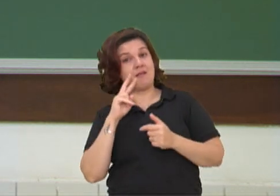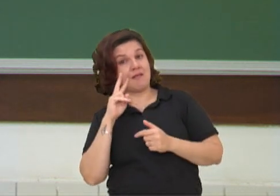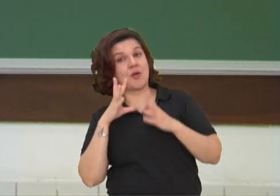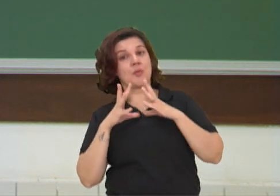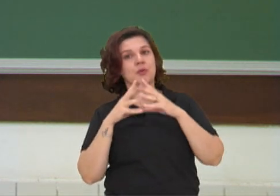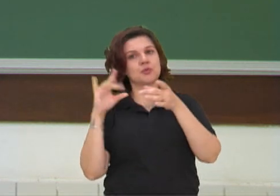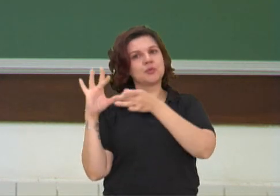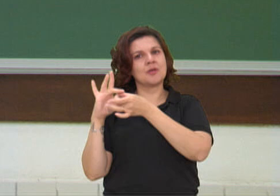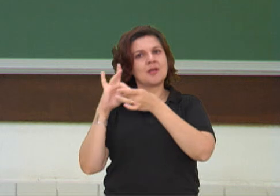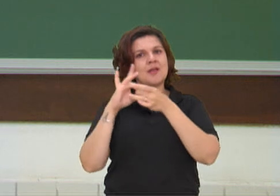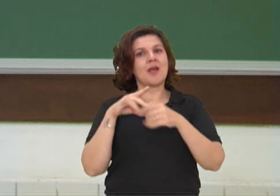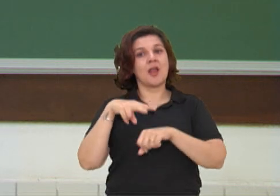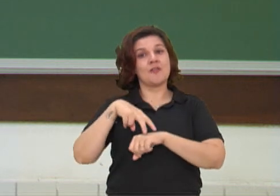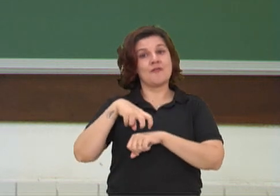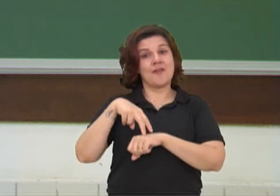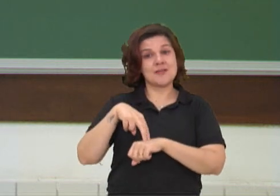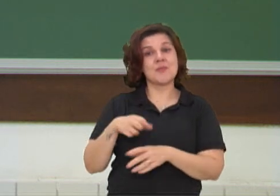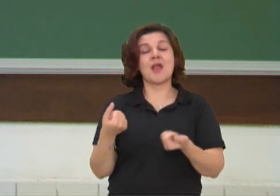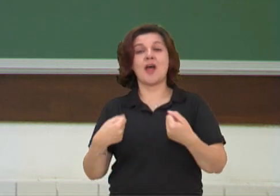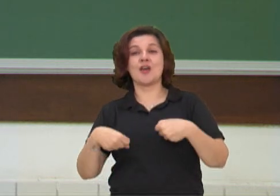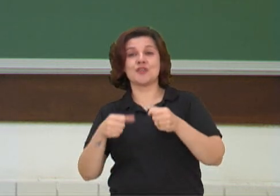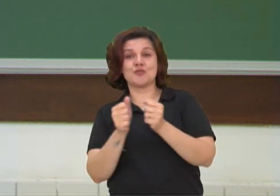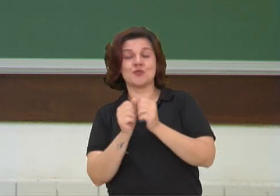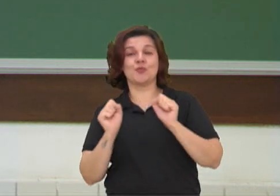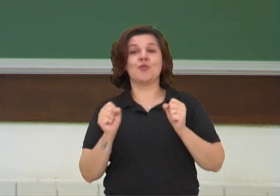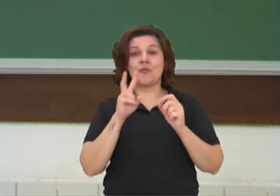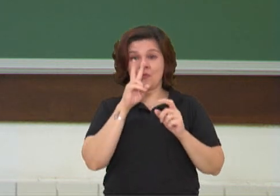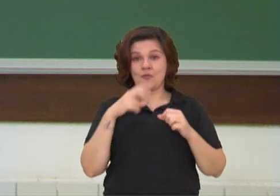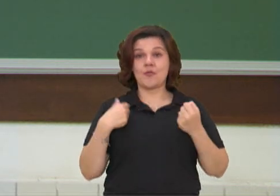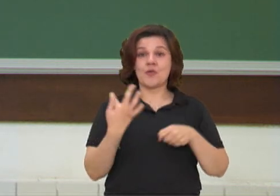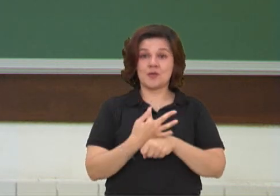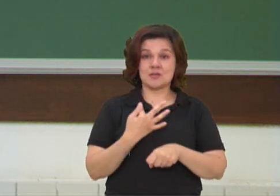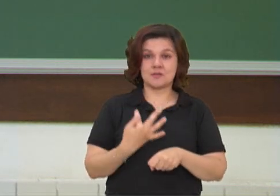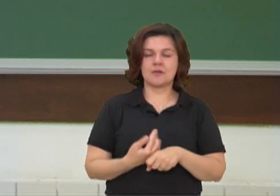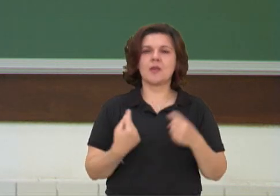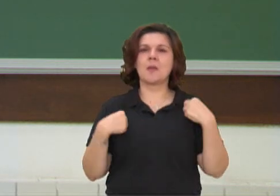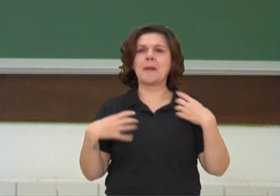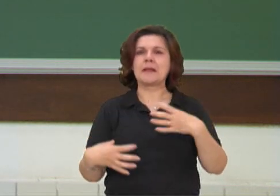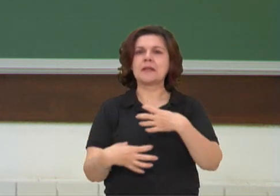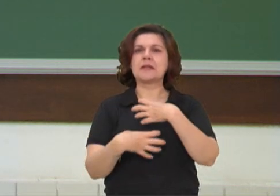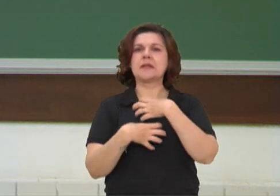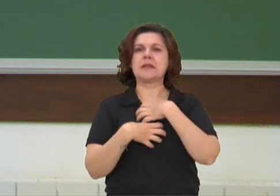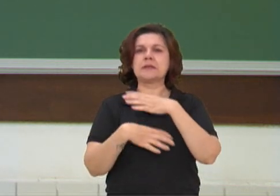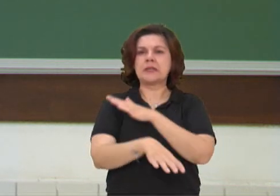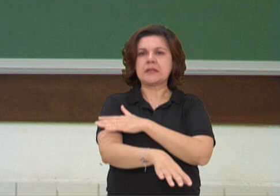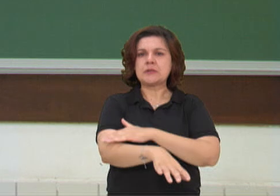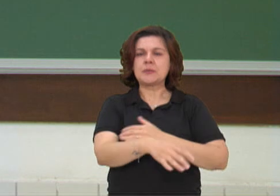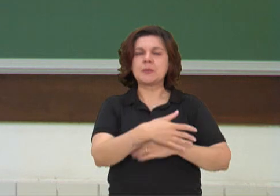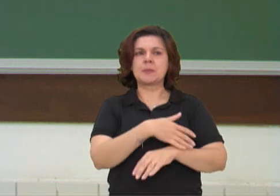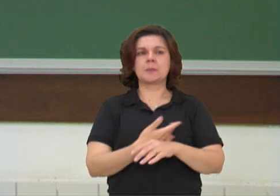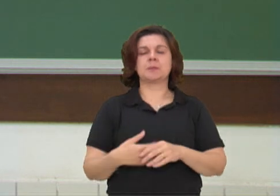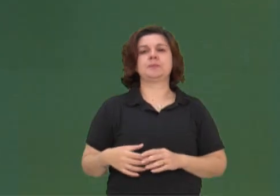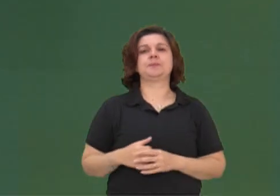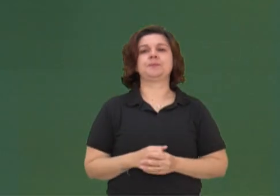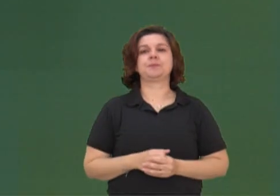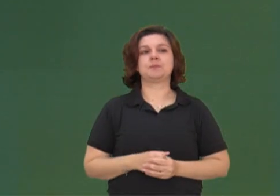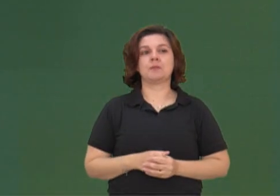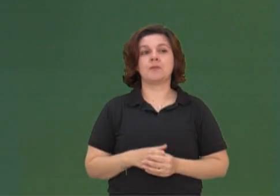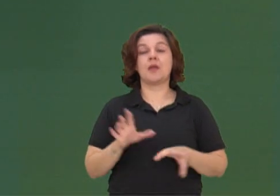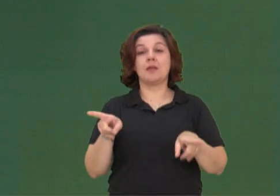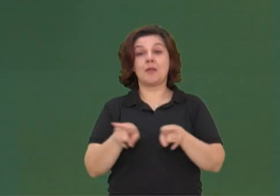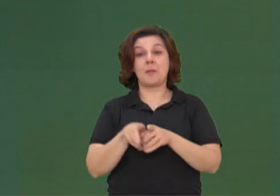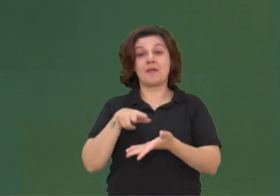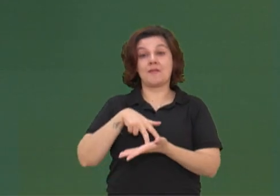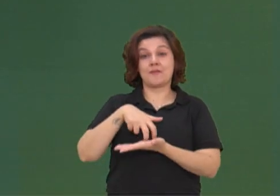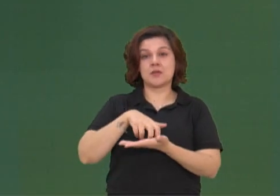resistência corporal, também quanto a parte das sensações corporais e também ali os exercícios de flexibilidade ali e condicionamento